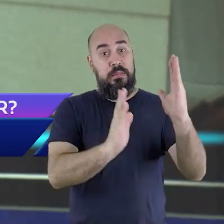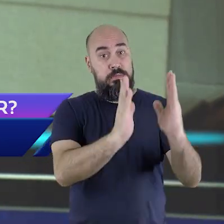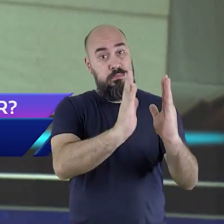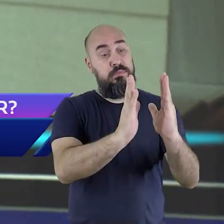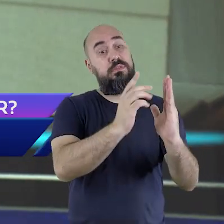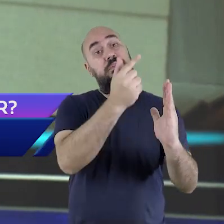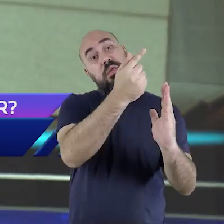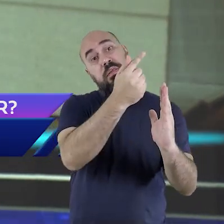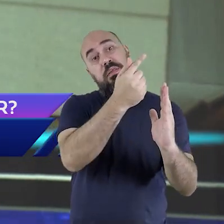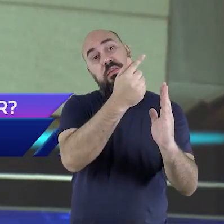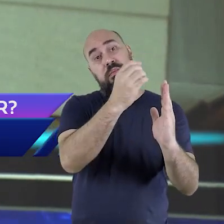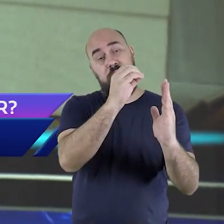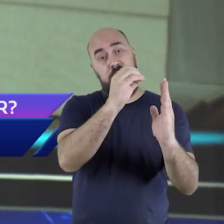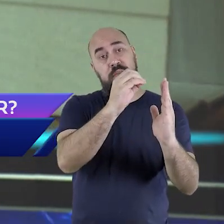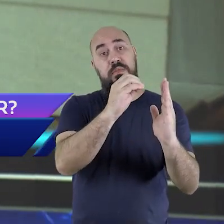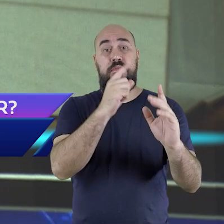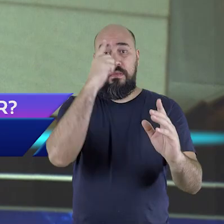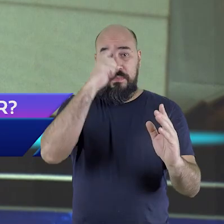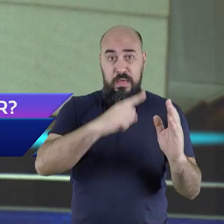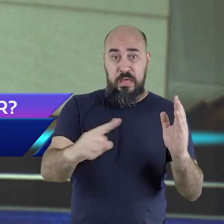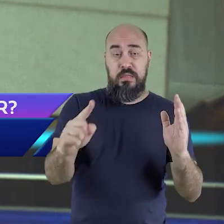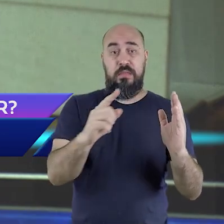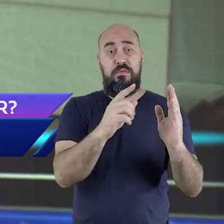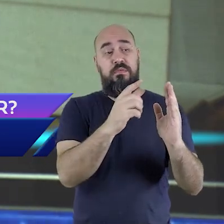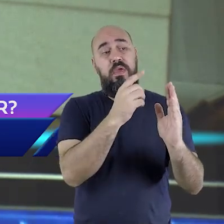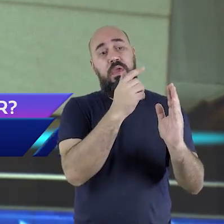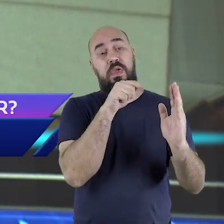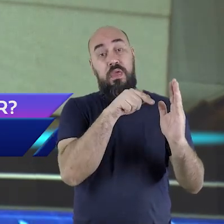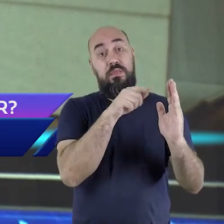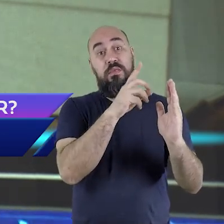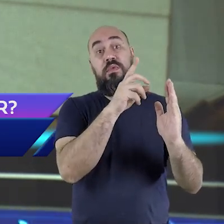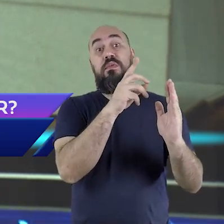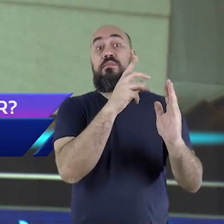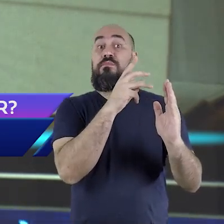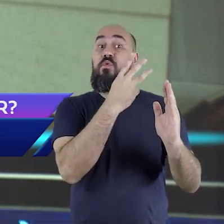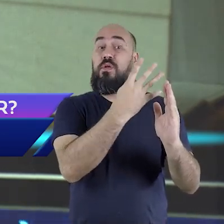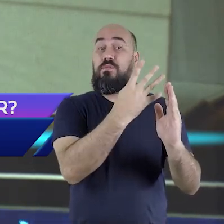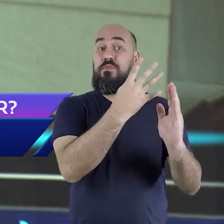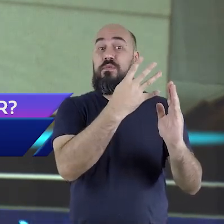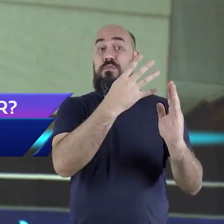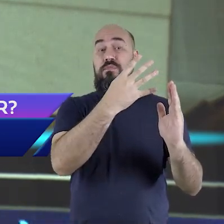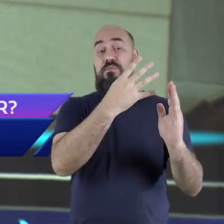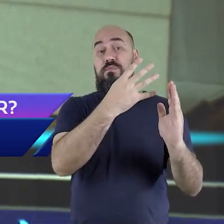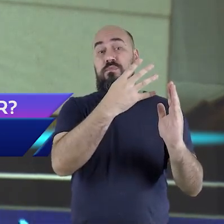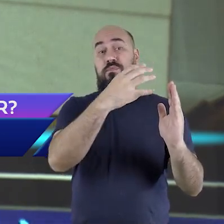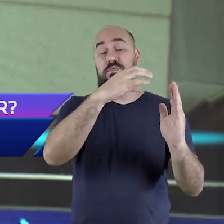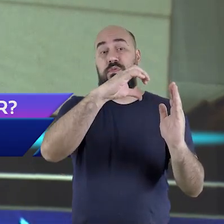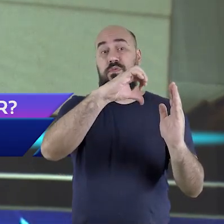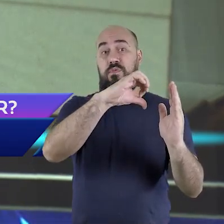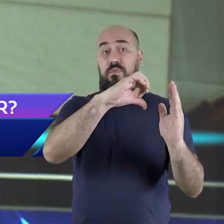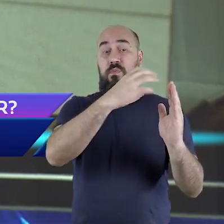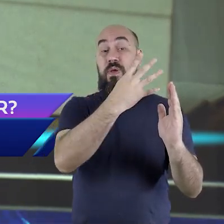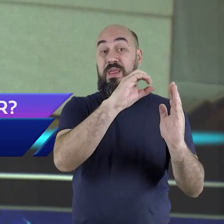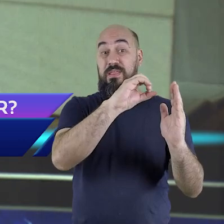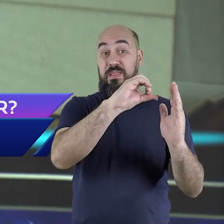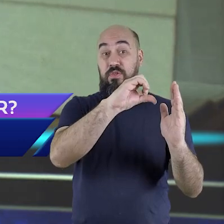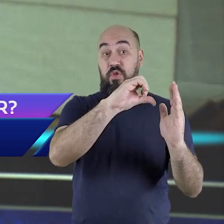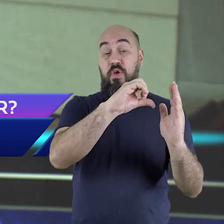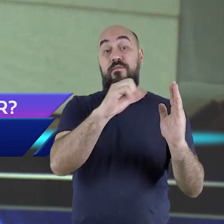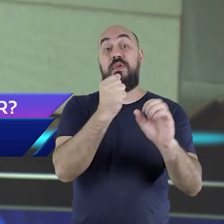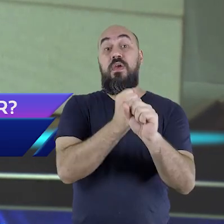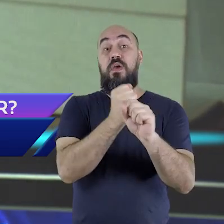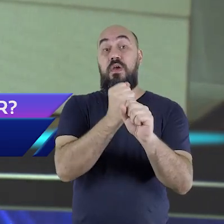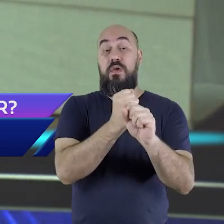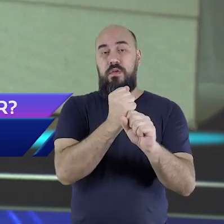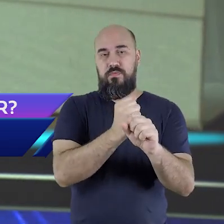período cortado. 7 semanas, 62 semanas, que dariam 69. Então, as 7 primeiras semanas dão 49 anos. E quando